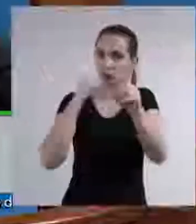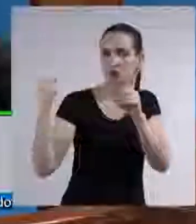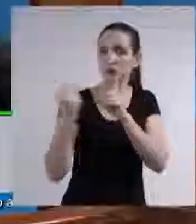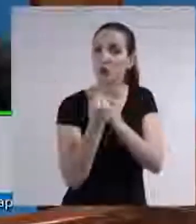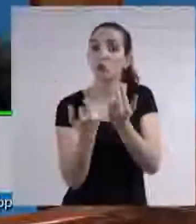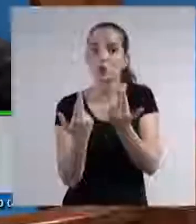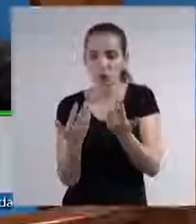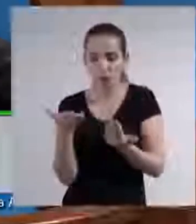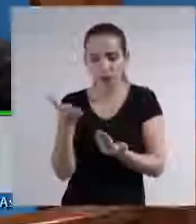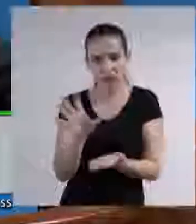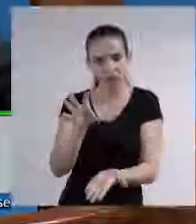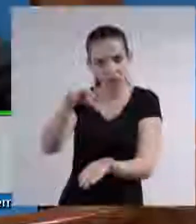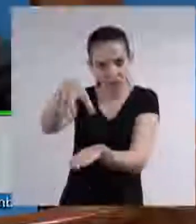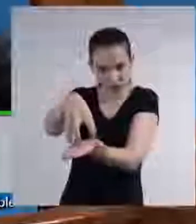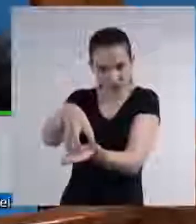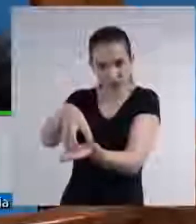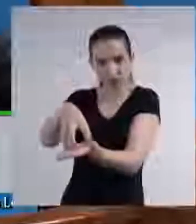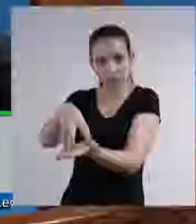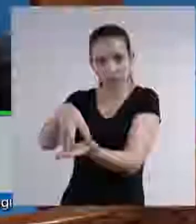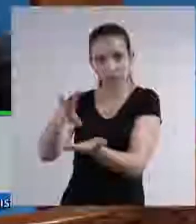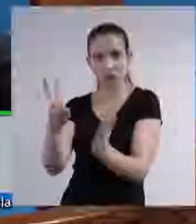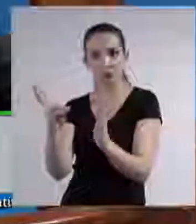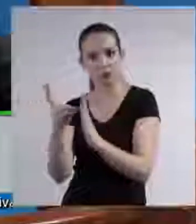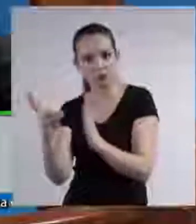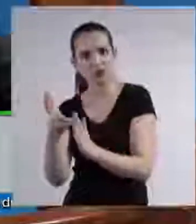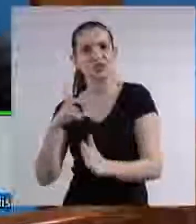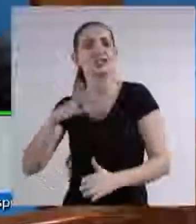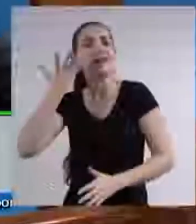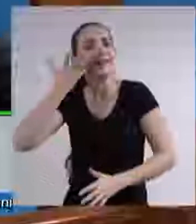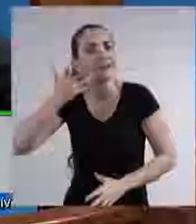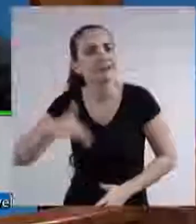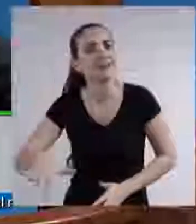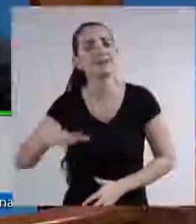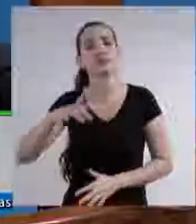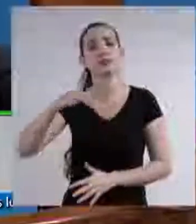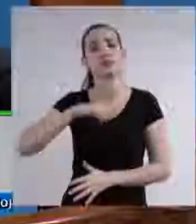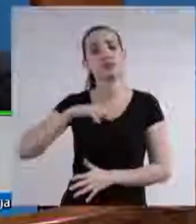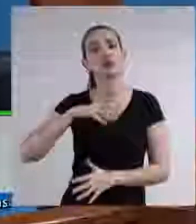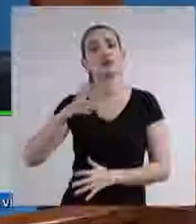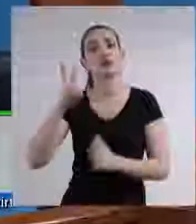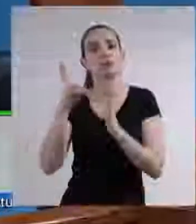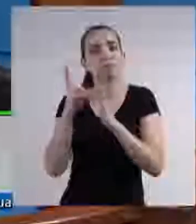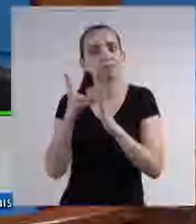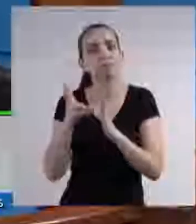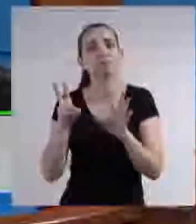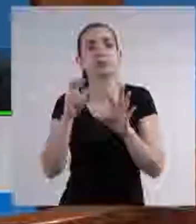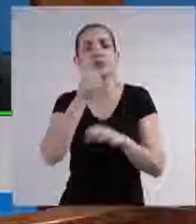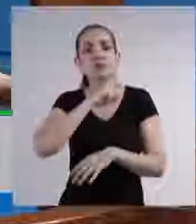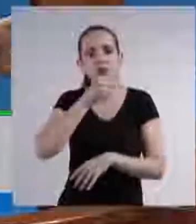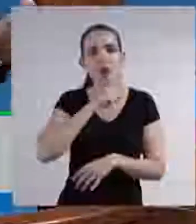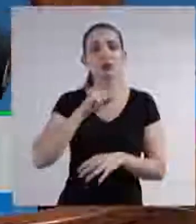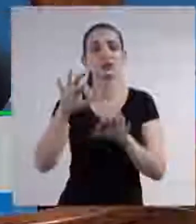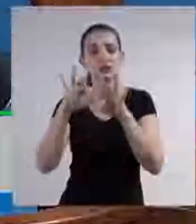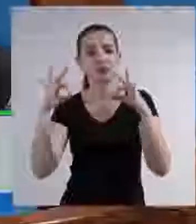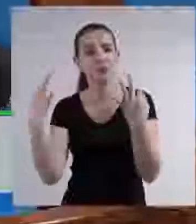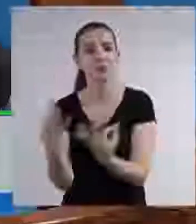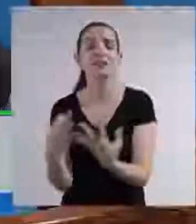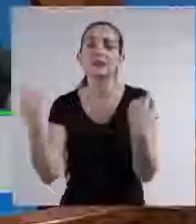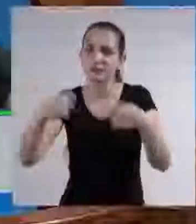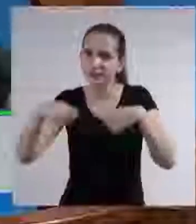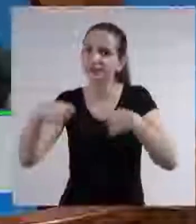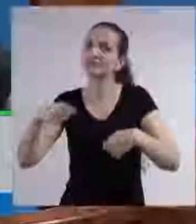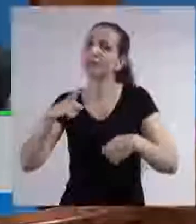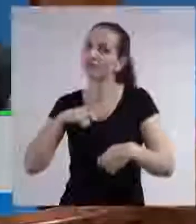ali, envolvendo crianças, pessoas idosas, famílias, eu acho que o tratamento tem que ser